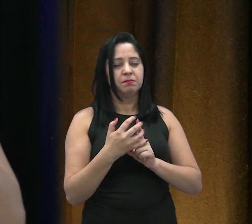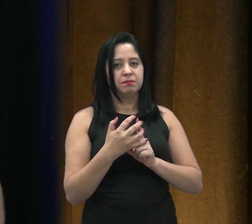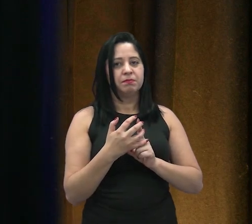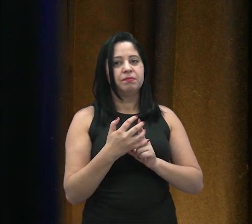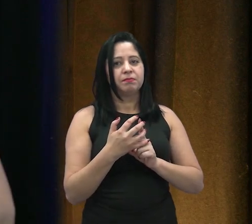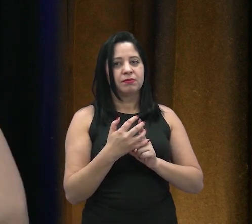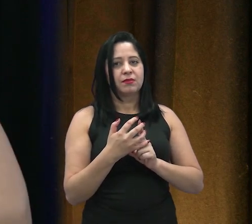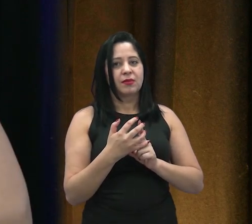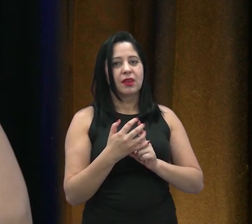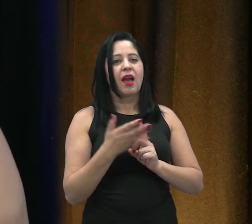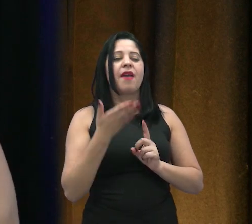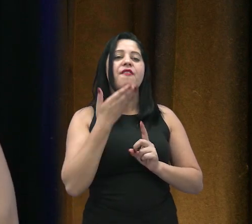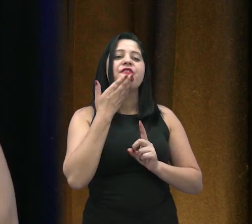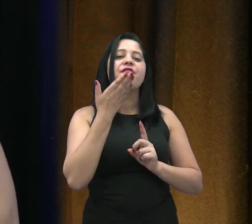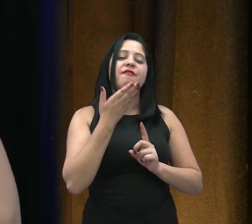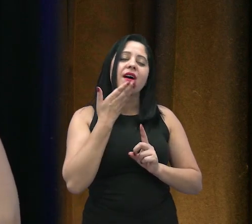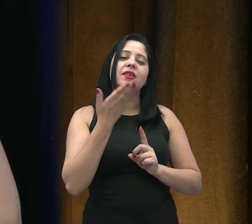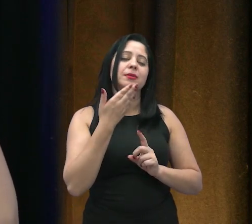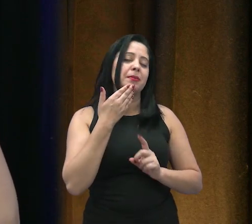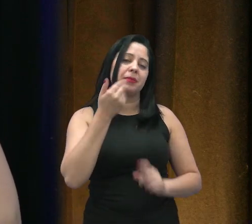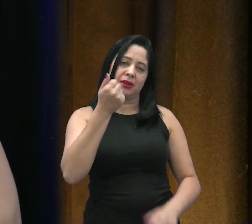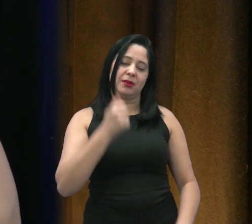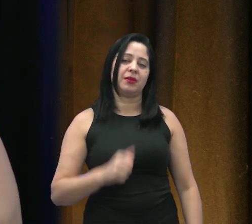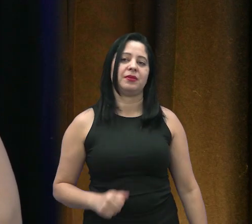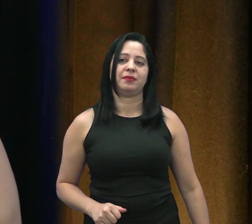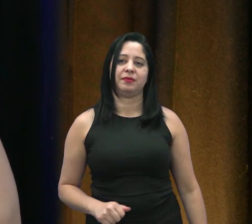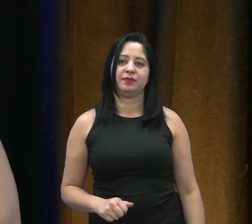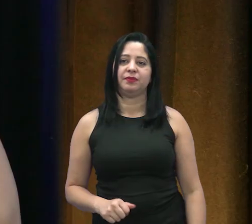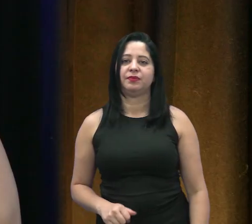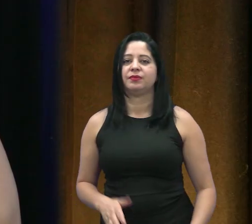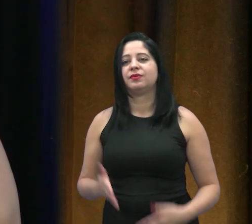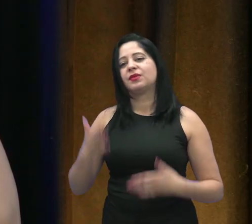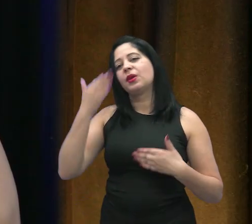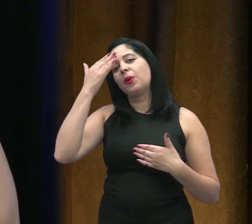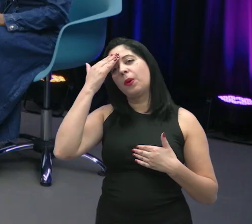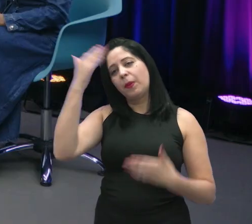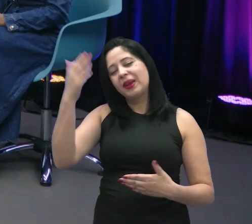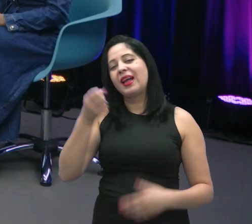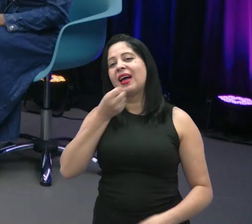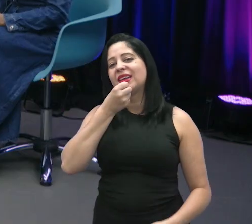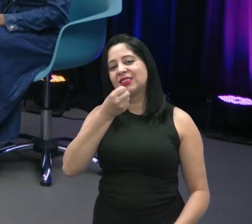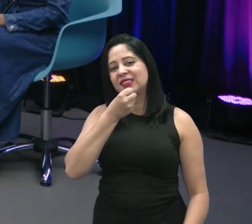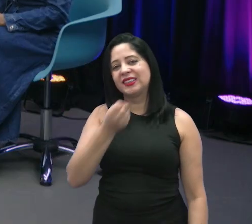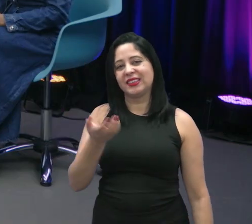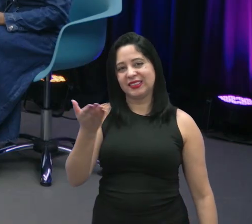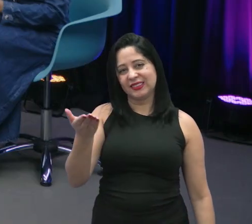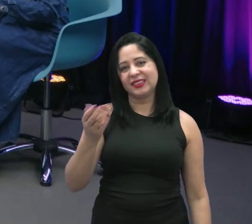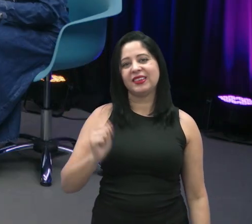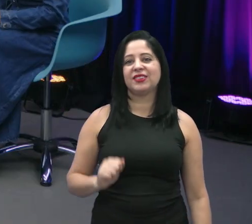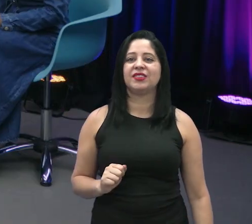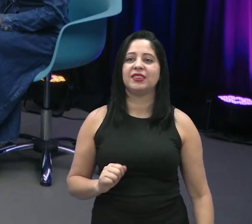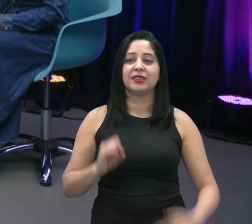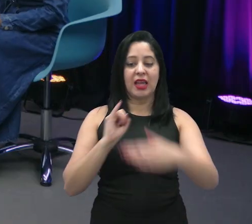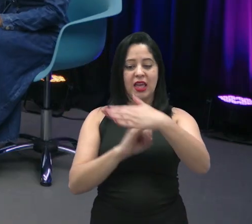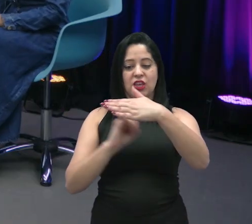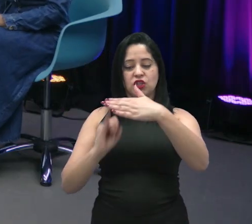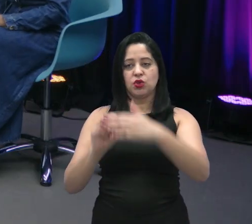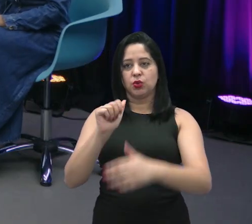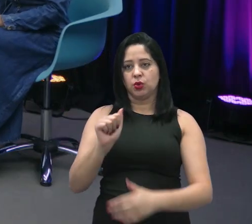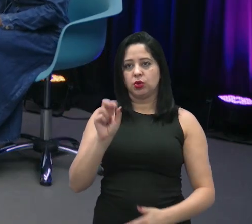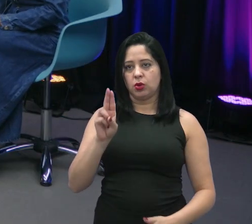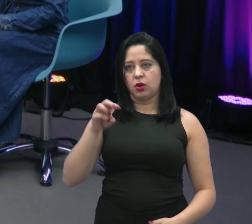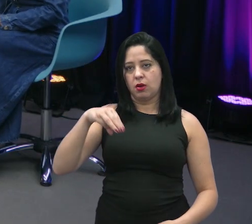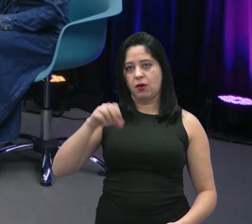digo a família no geral, mais fácil vai ficar. Muito bom, Bianca. Eu quero agradecer imensamente a participação sua e do